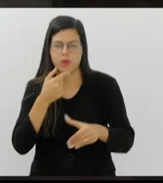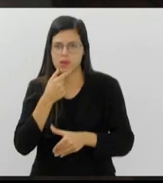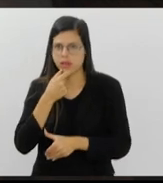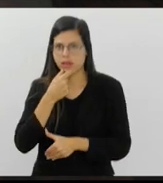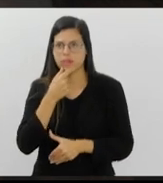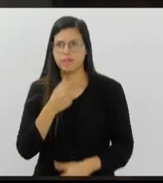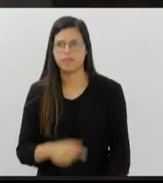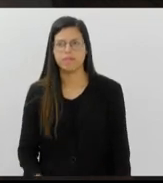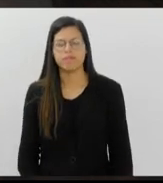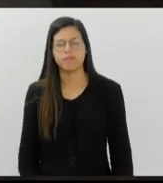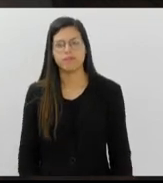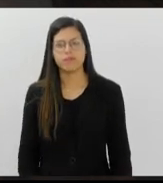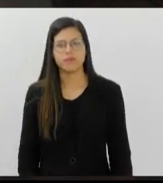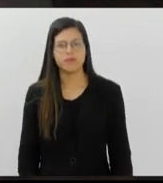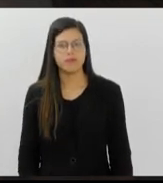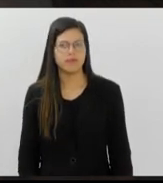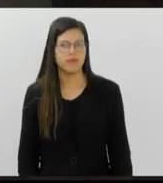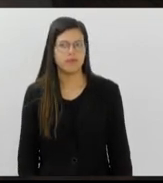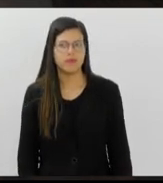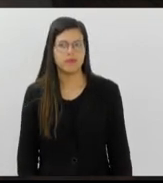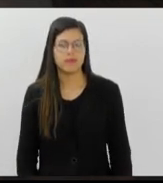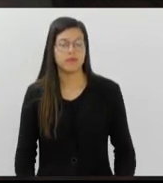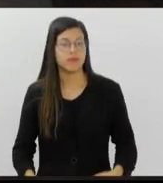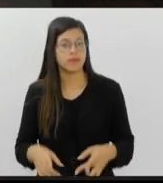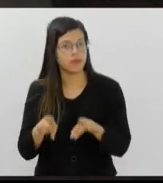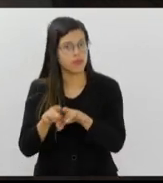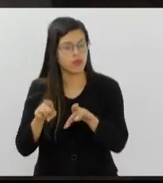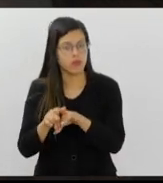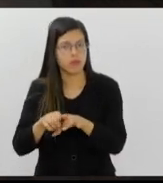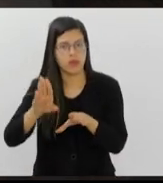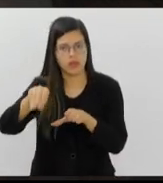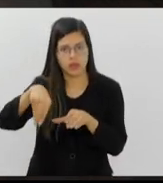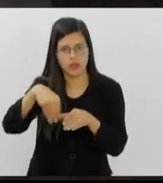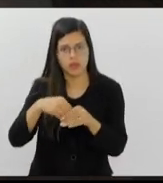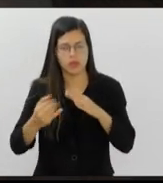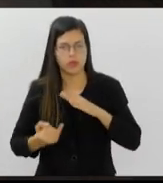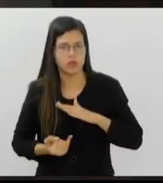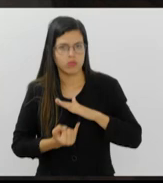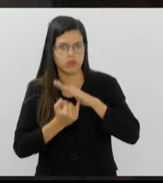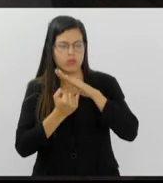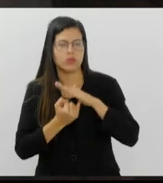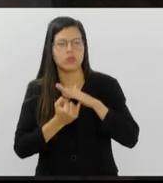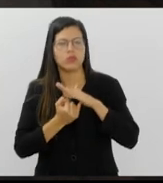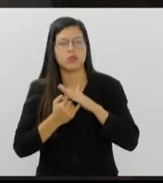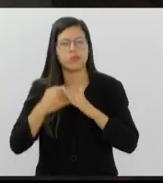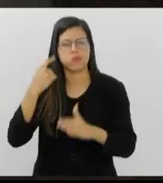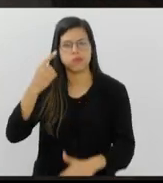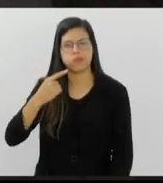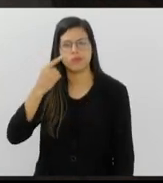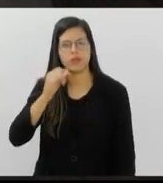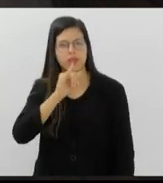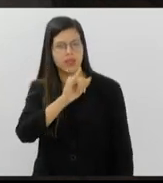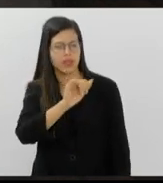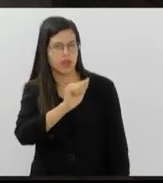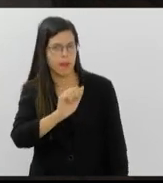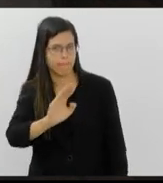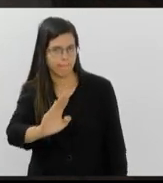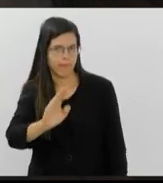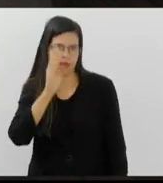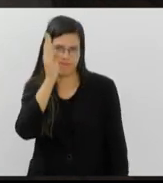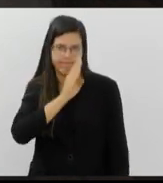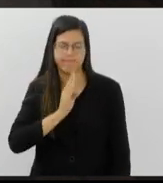for Innovation Medicine, além de integrar o Instituto dos Advogados Brasileiros, o IAB.